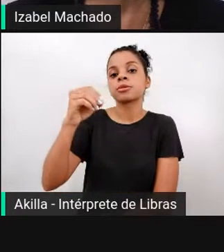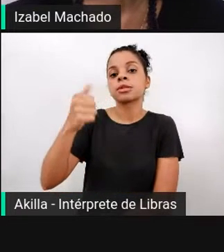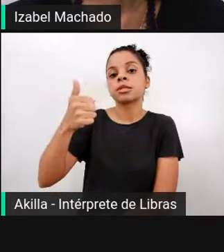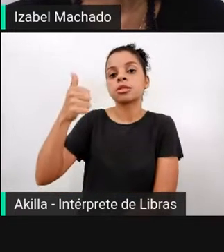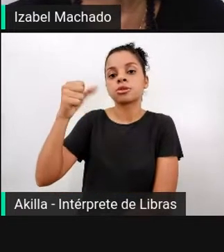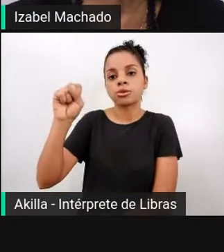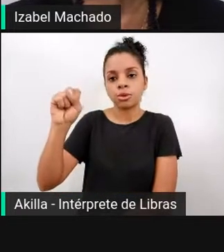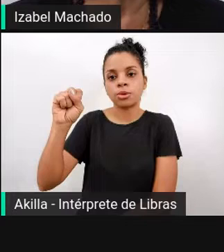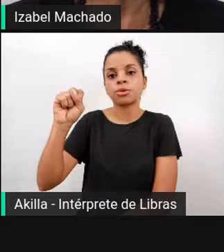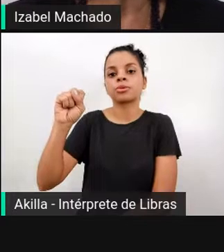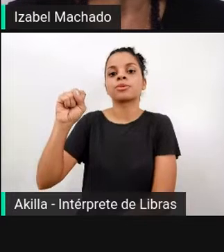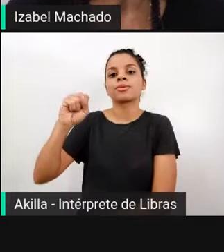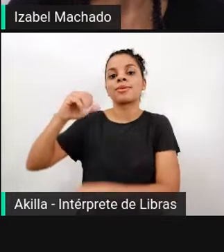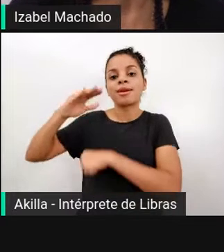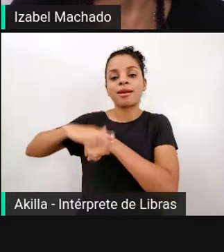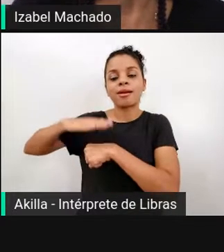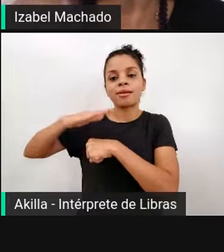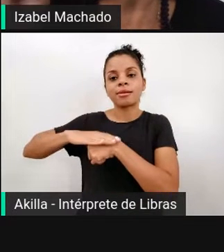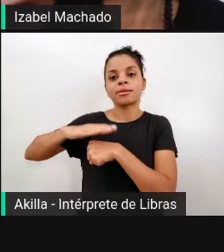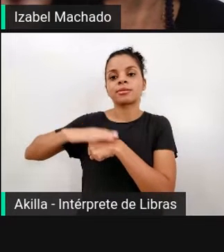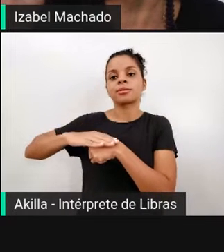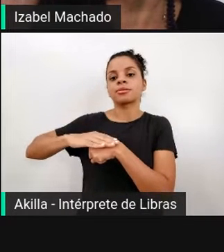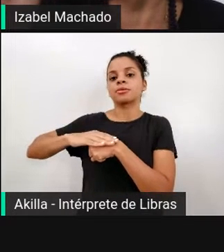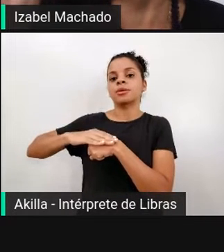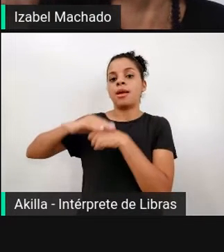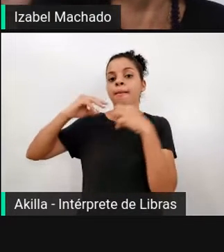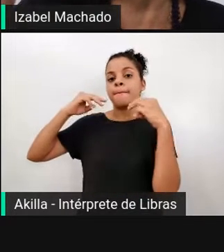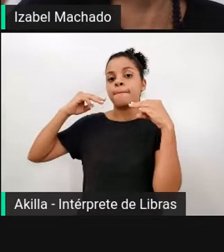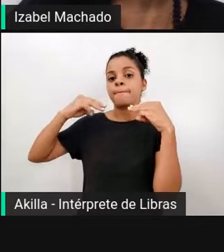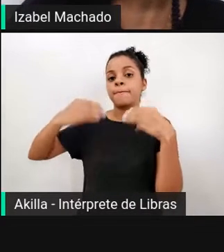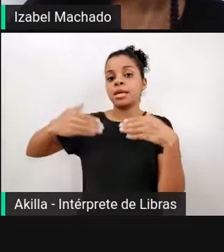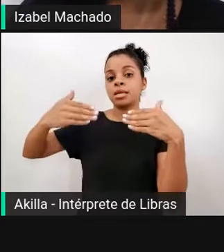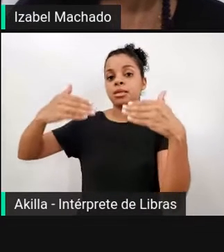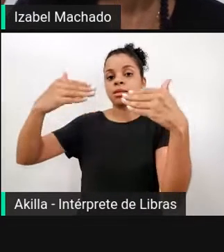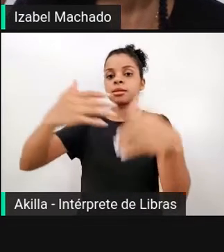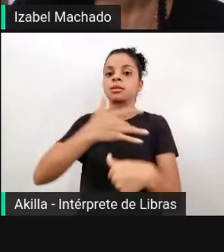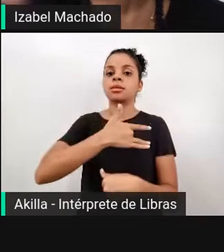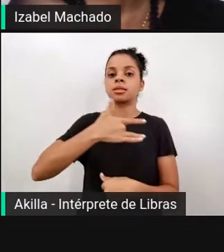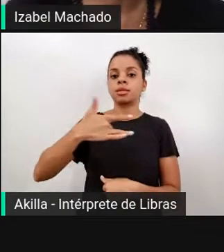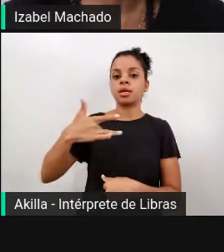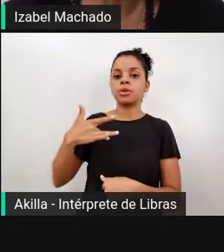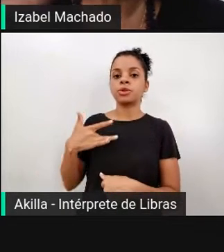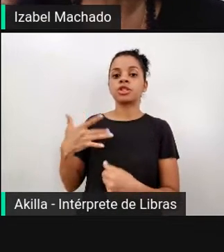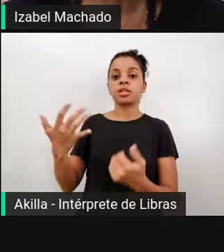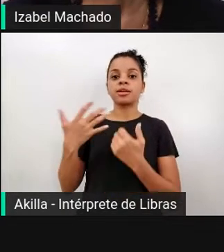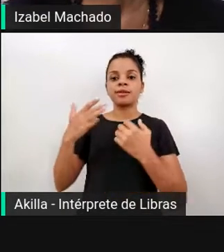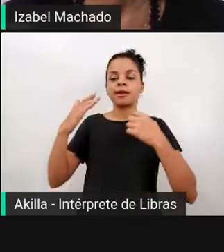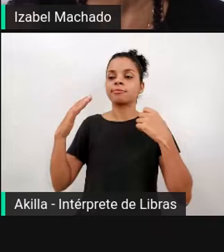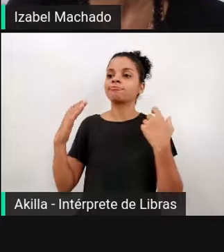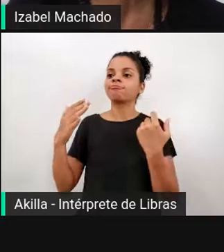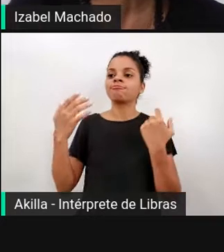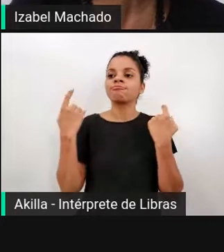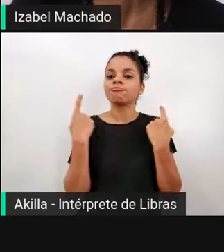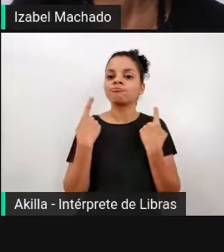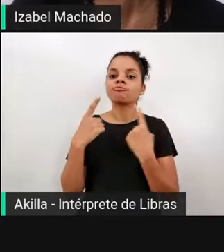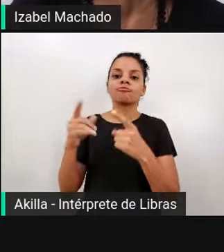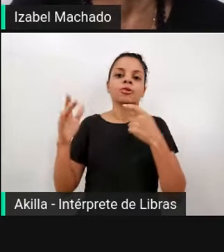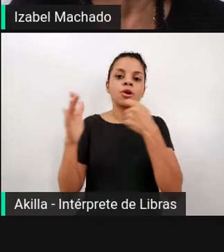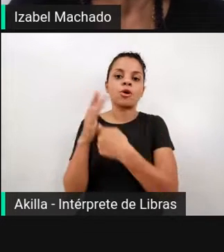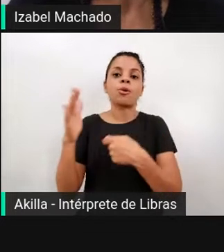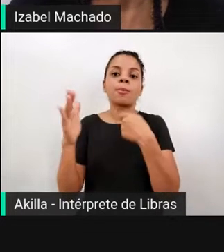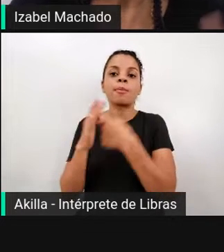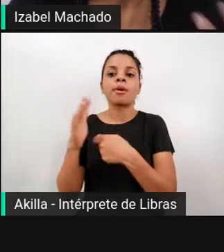do Ministério da Saúde, que previu combater fake news naquela época específica sobre vacinação